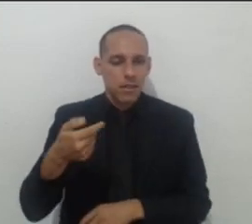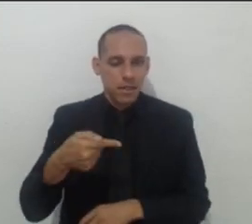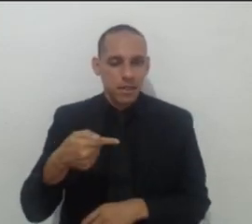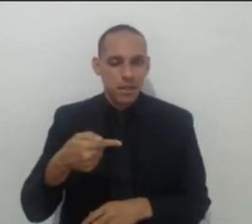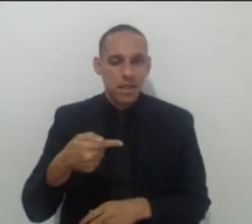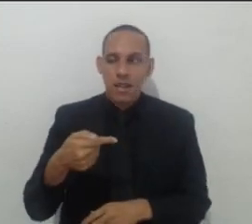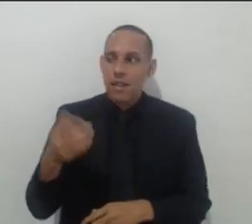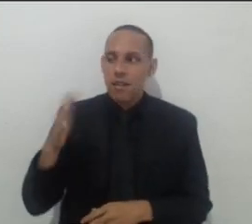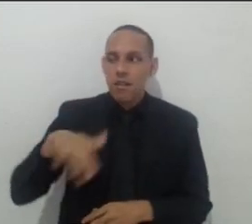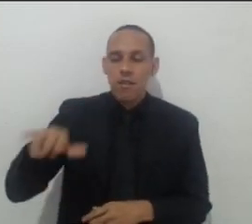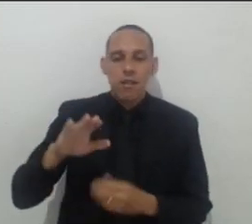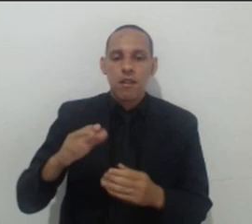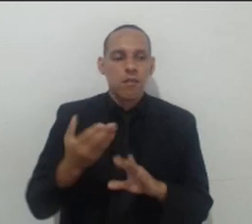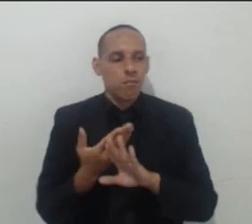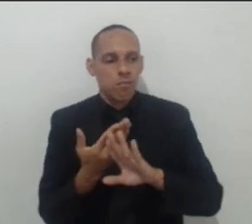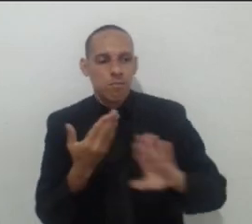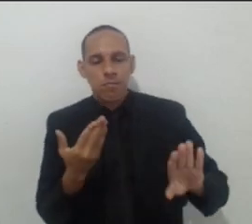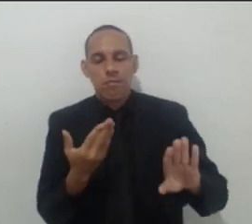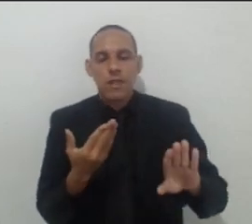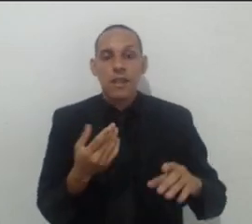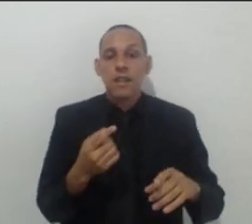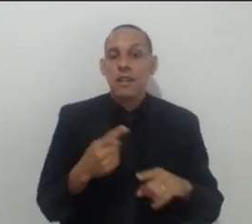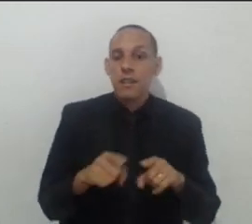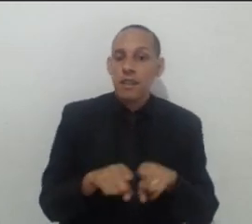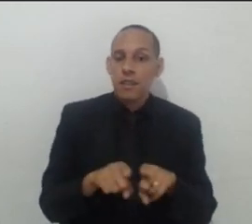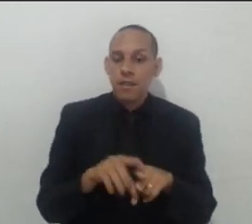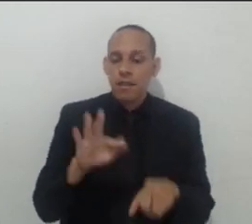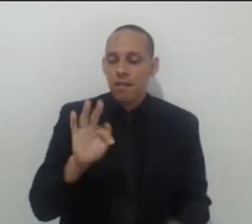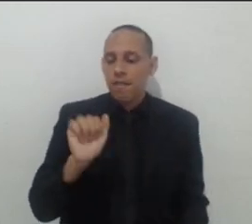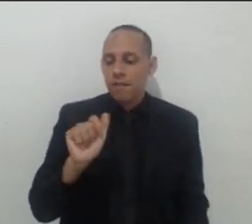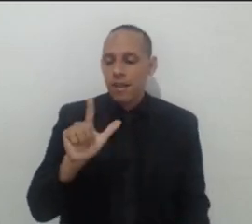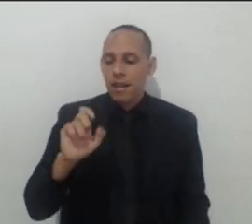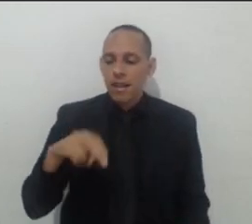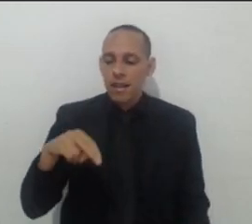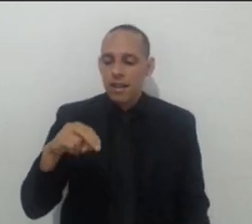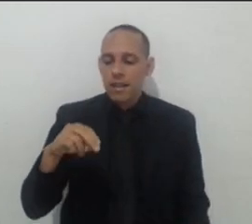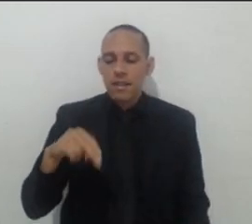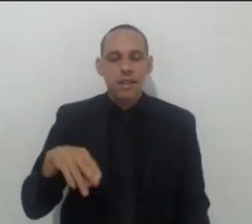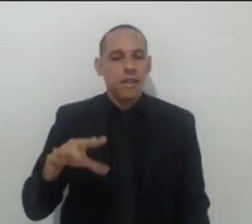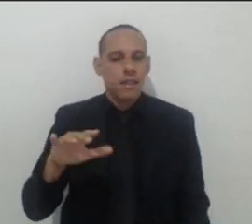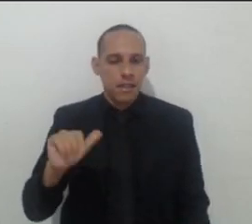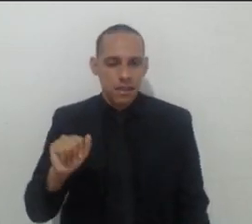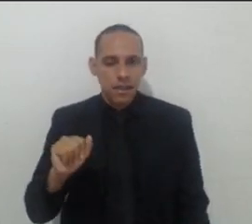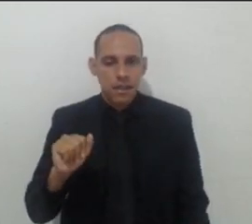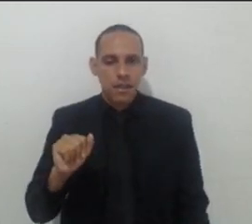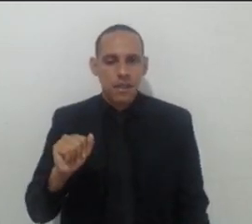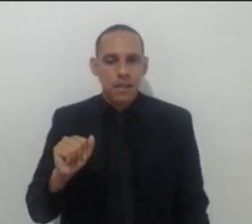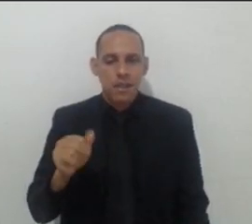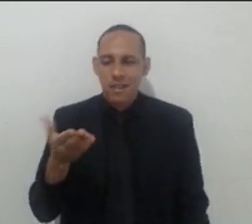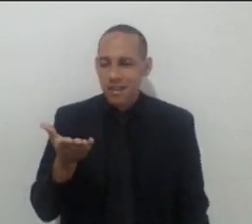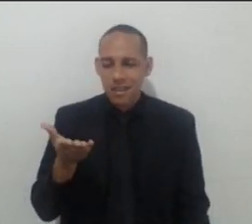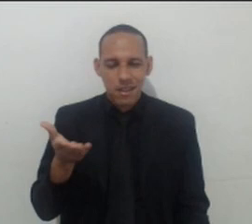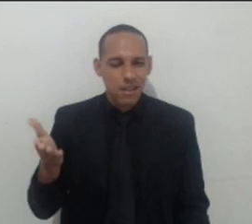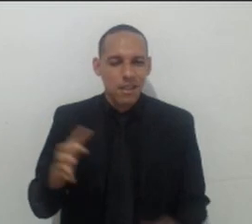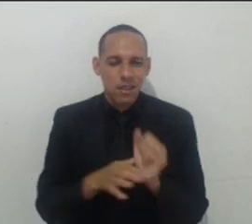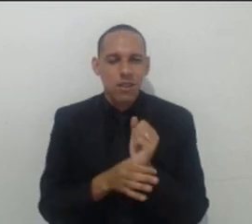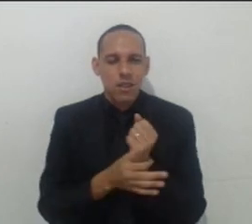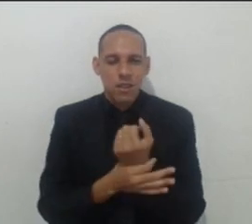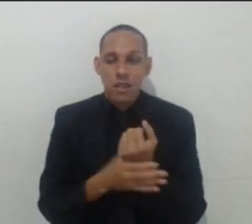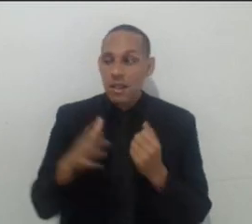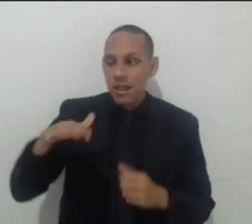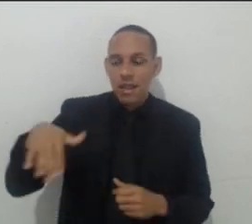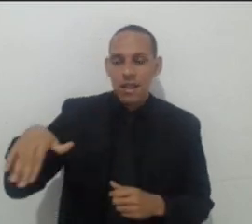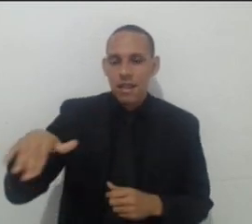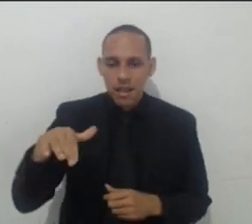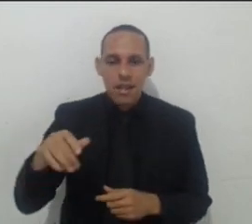que devido ao processo de falência da Federal de Seguros, os exequentes então requereram, como administradora